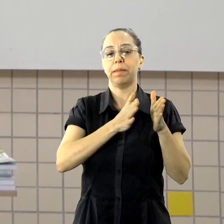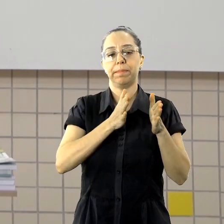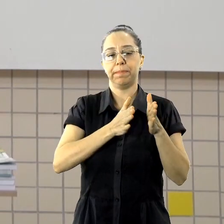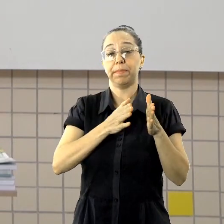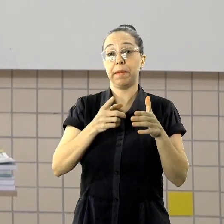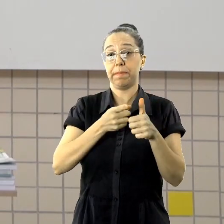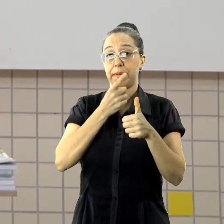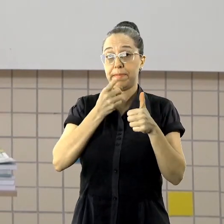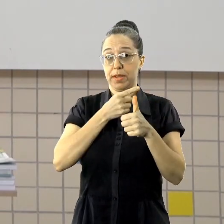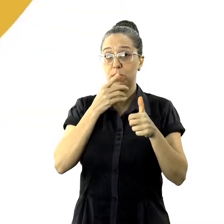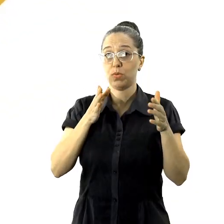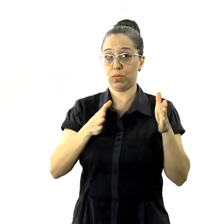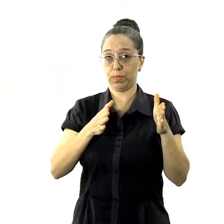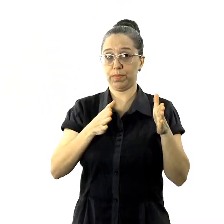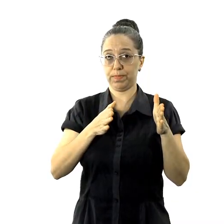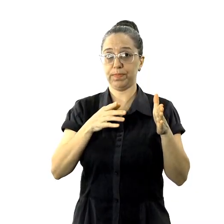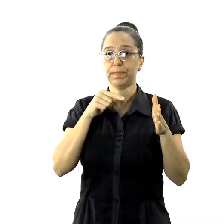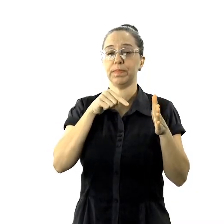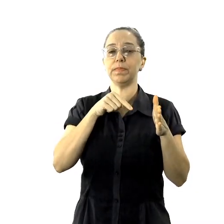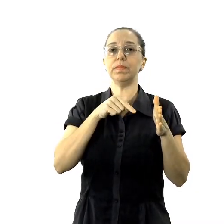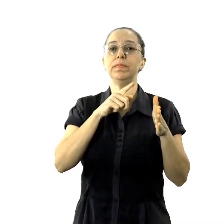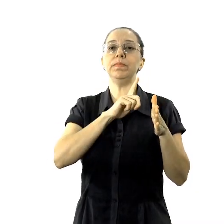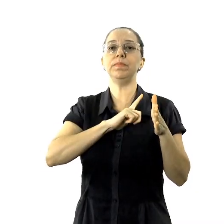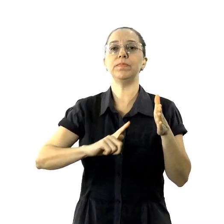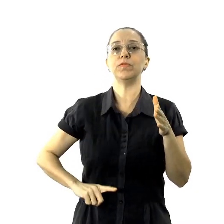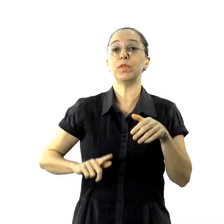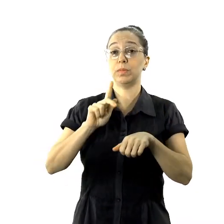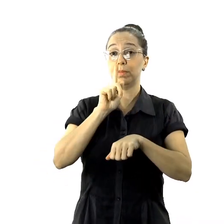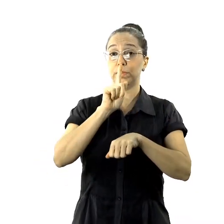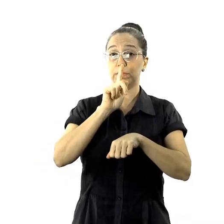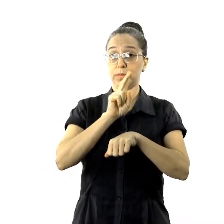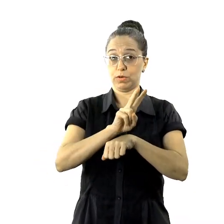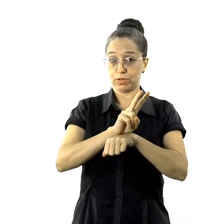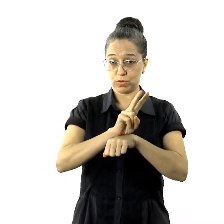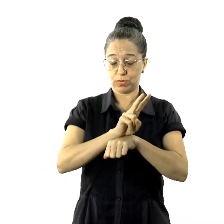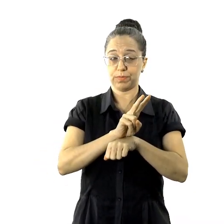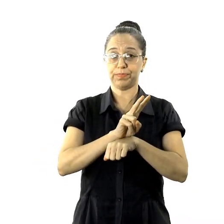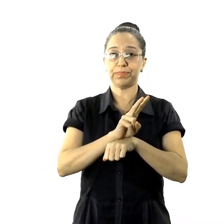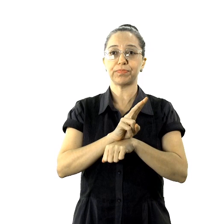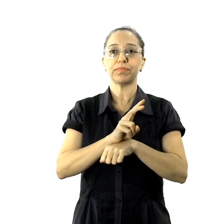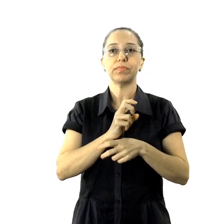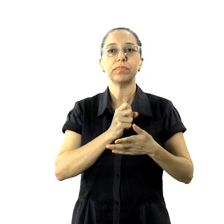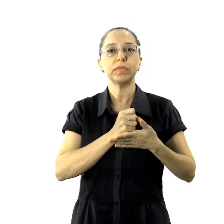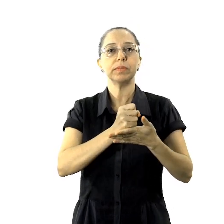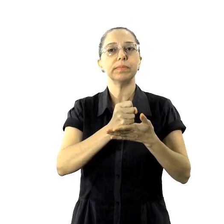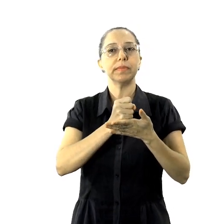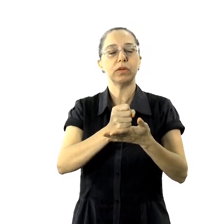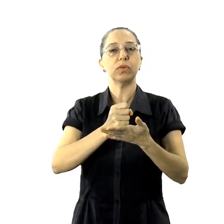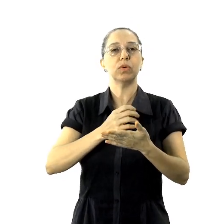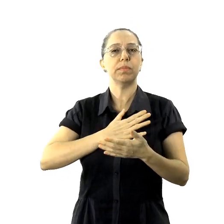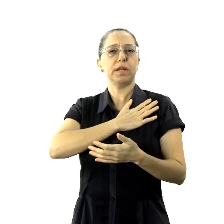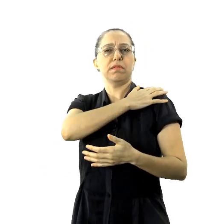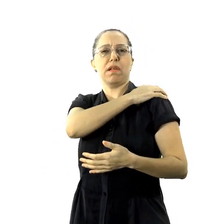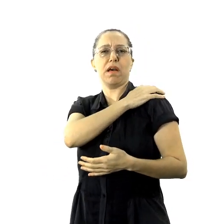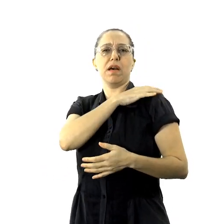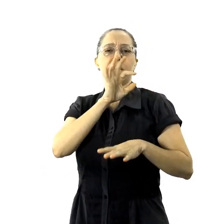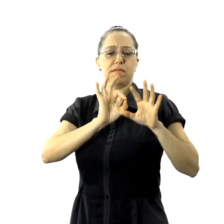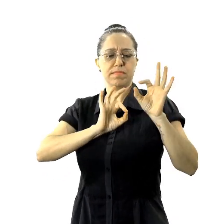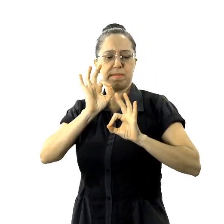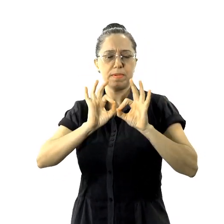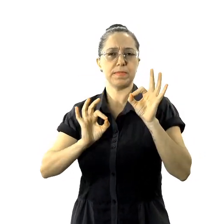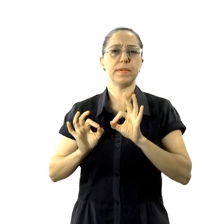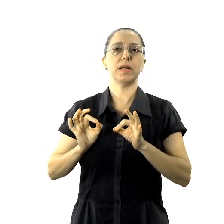vamos chamar de governo provisório. Por quê? Com o auxílio dos militares, ele assumiu provisoriamente